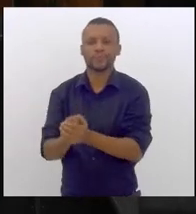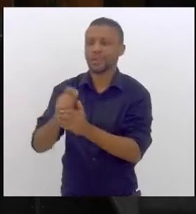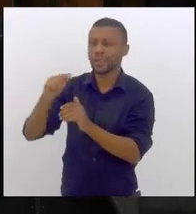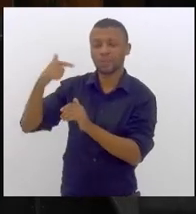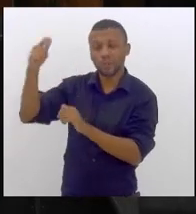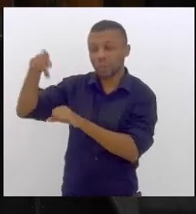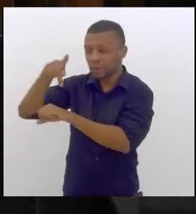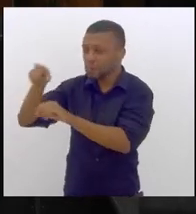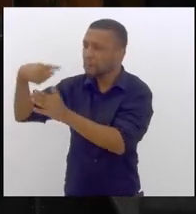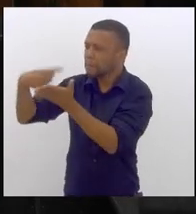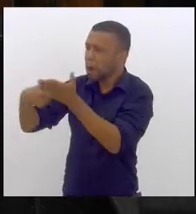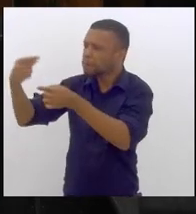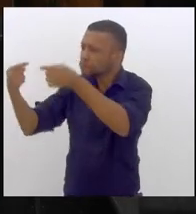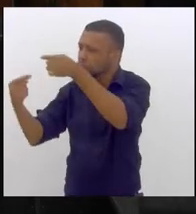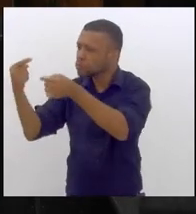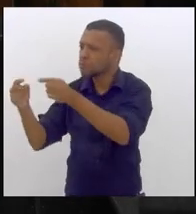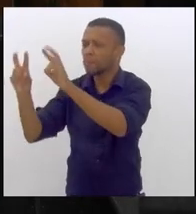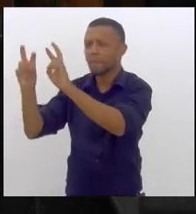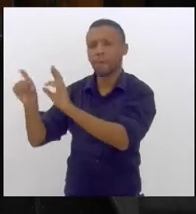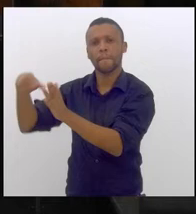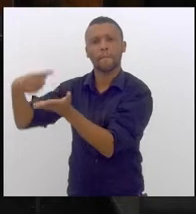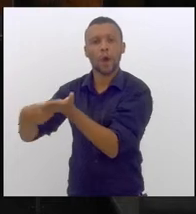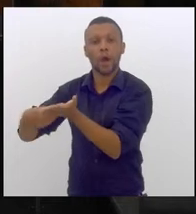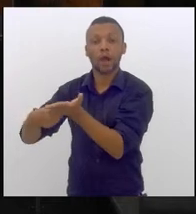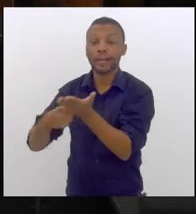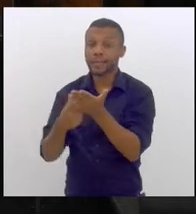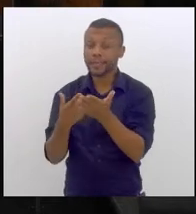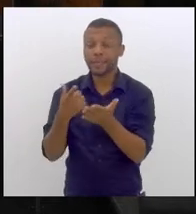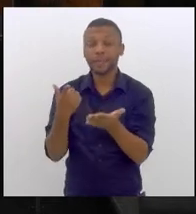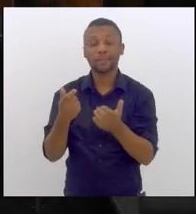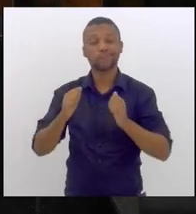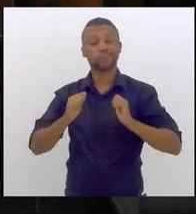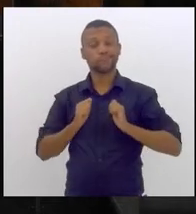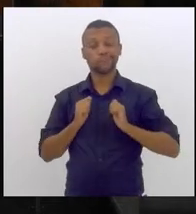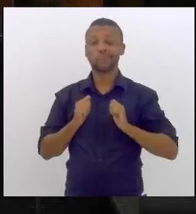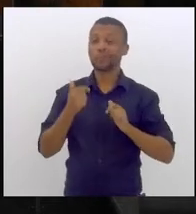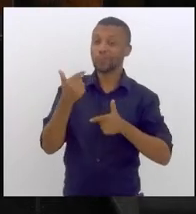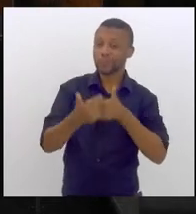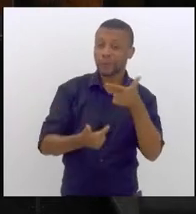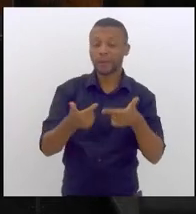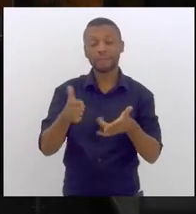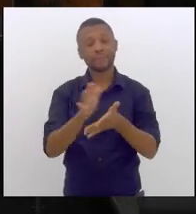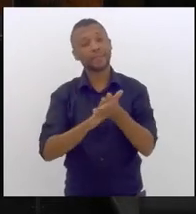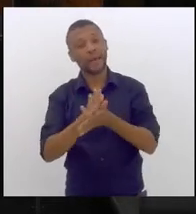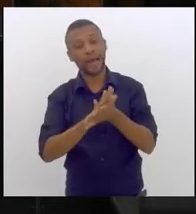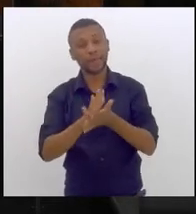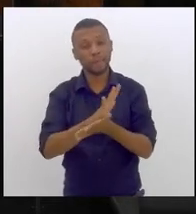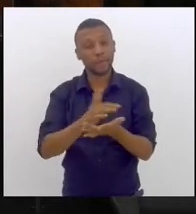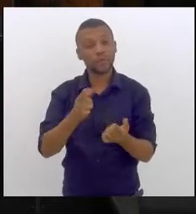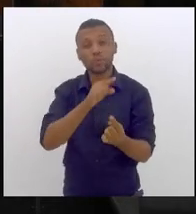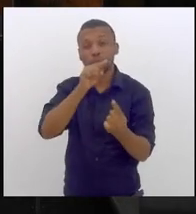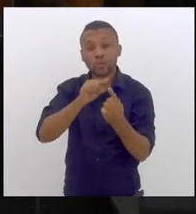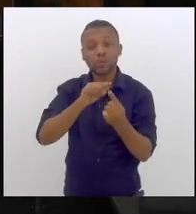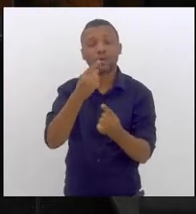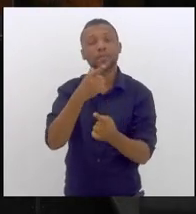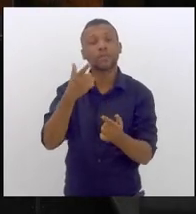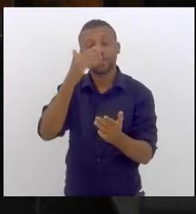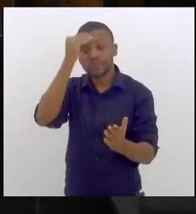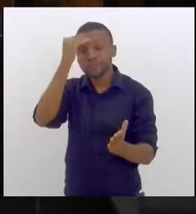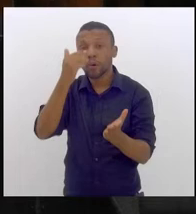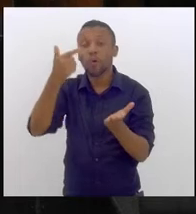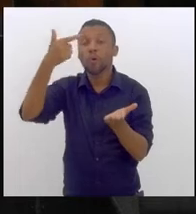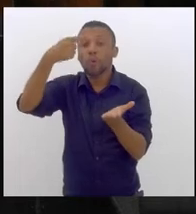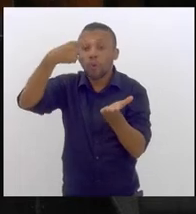trabalhar para que esses compromissos sejam factíveis. A gente praticamente está fazendo um cúmplice das